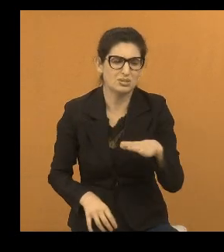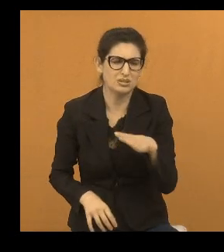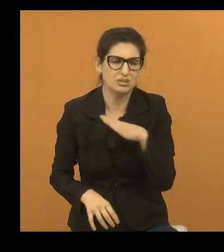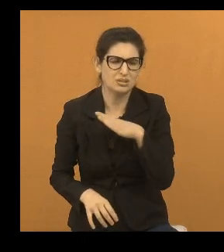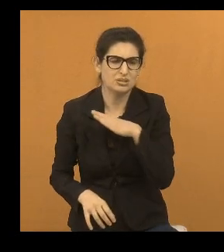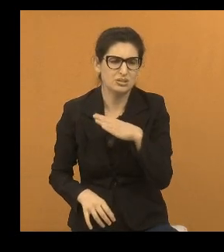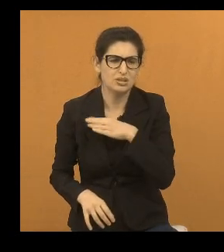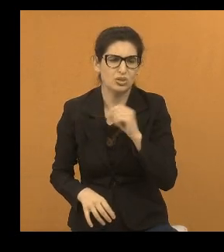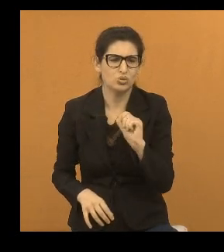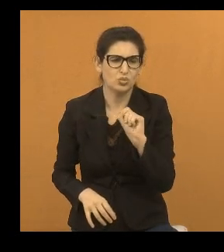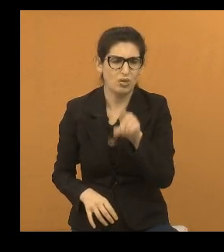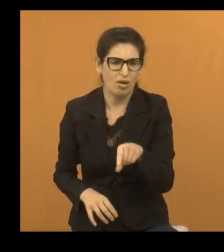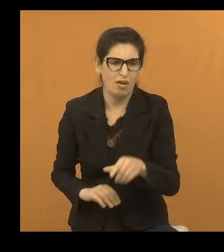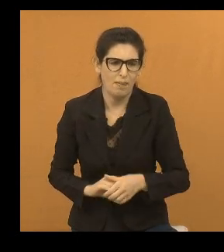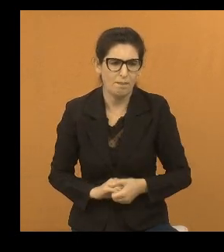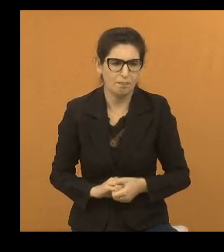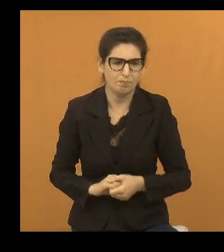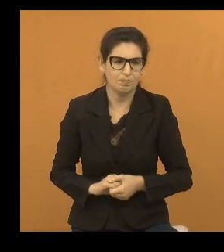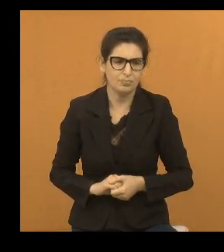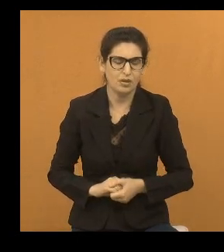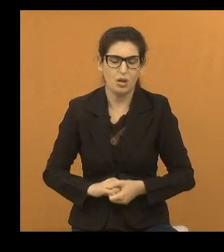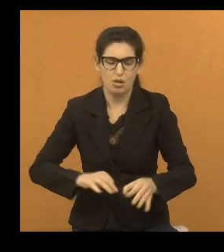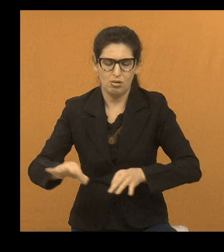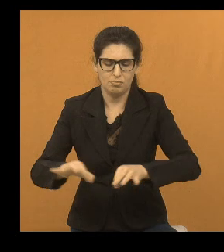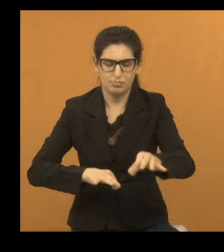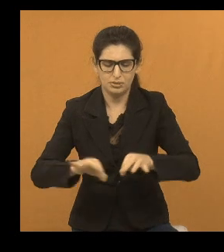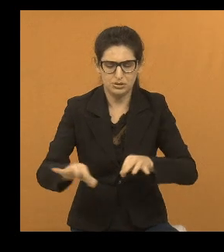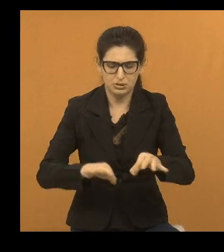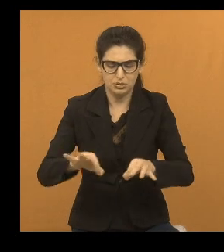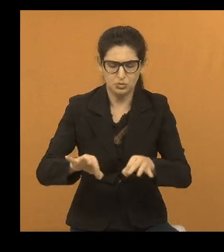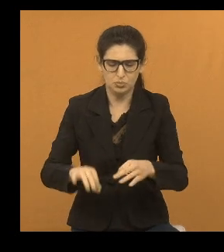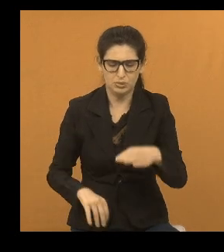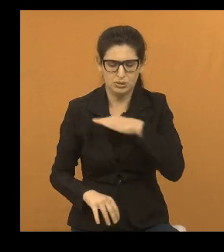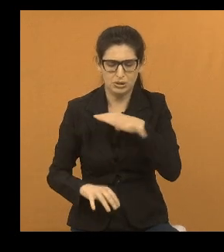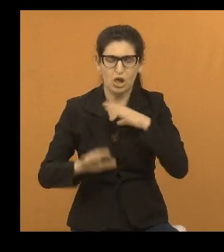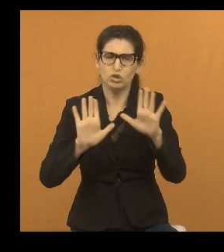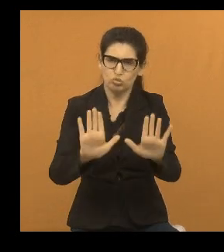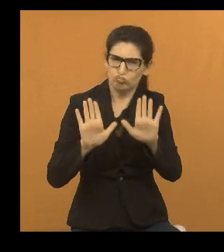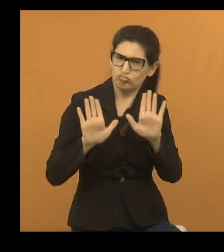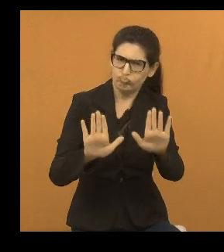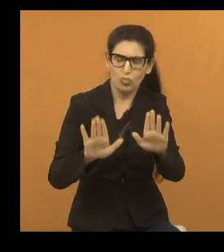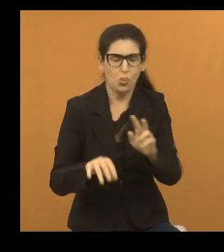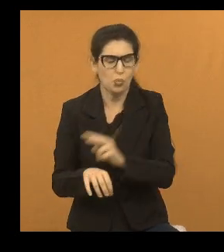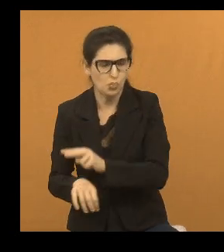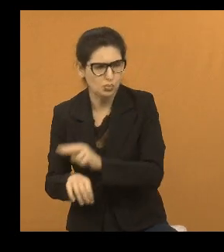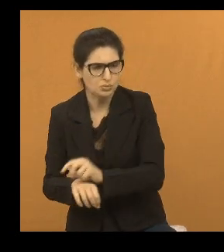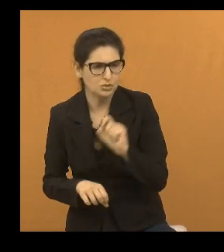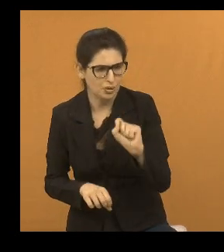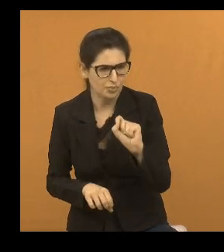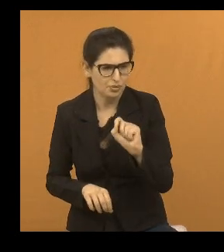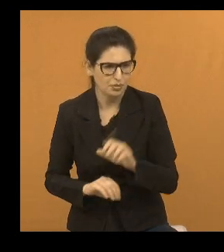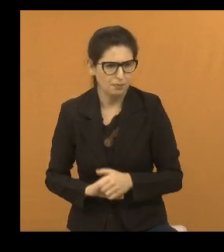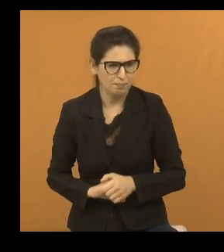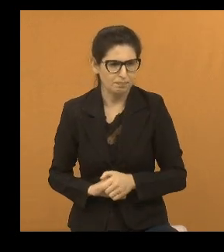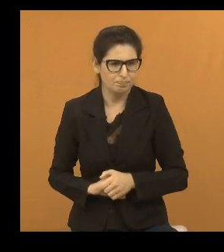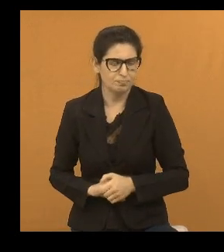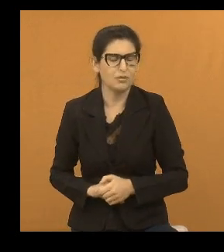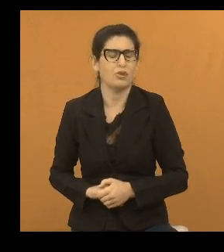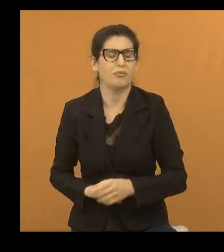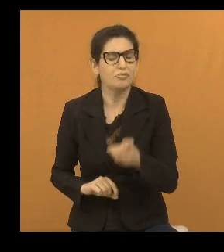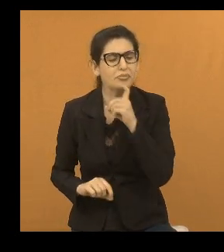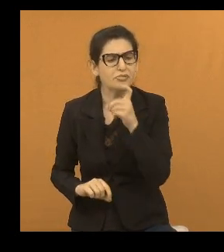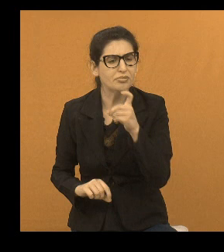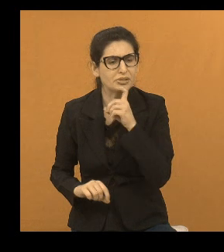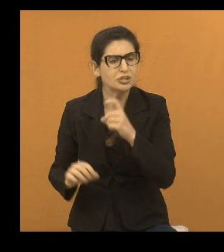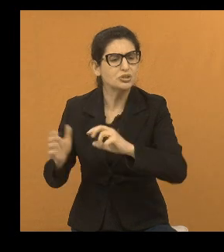verdes urbanos faz parte do plano diretor, porque ele os verdes urbanos,